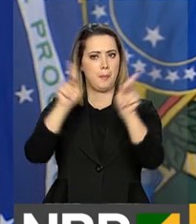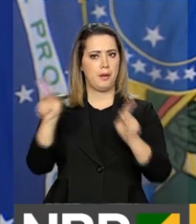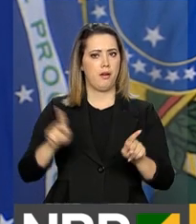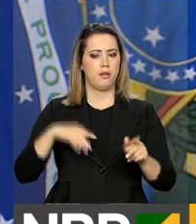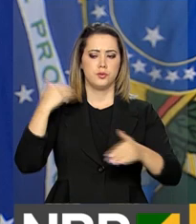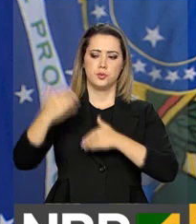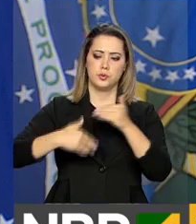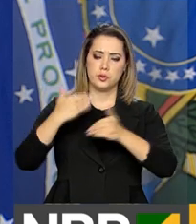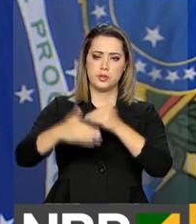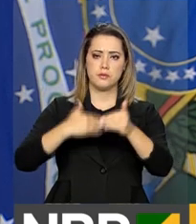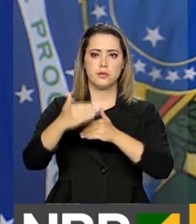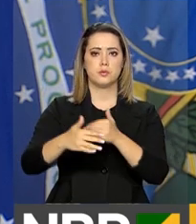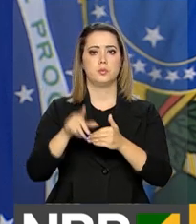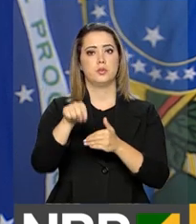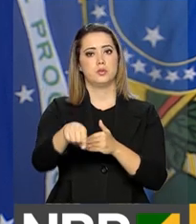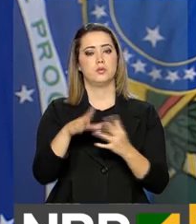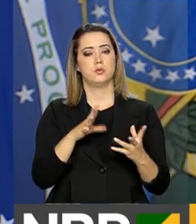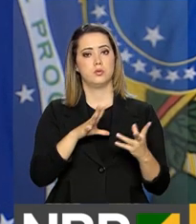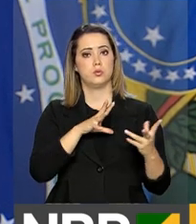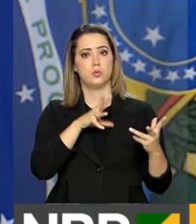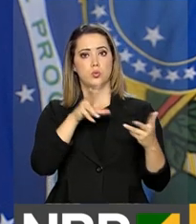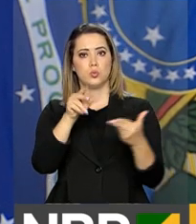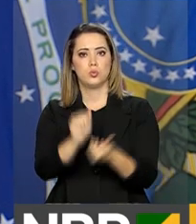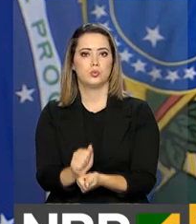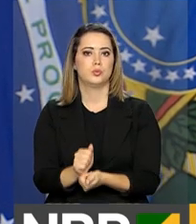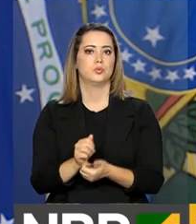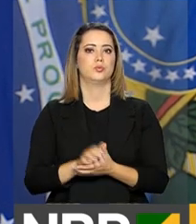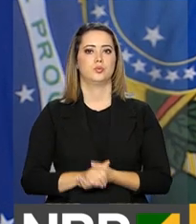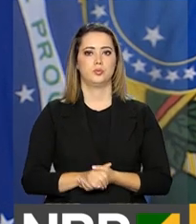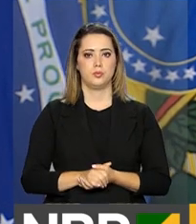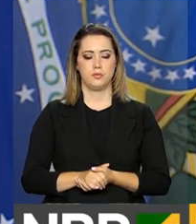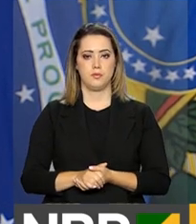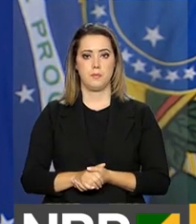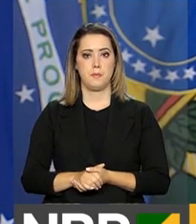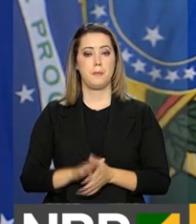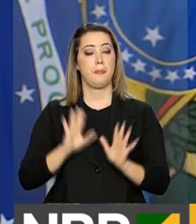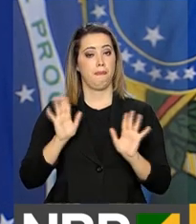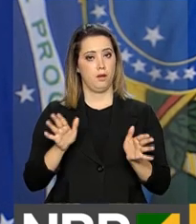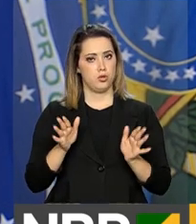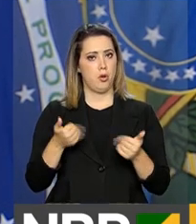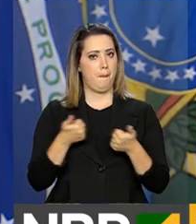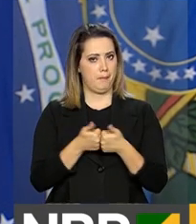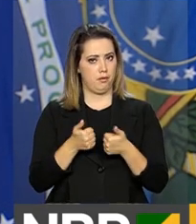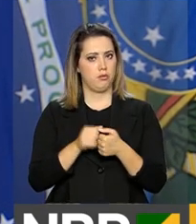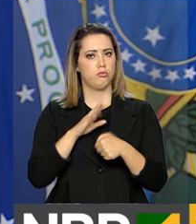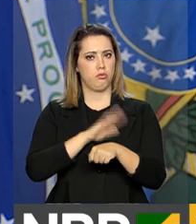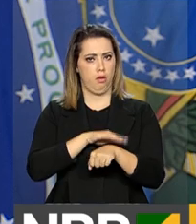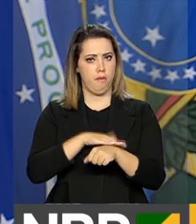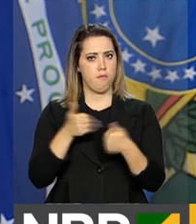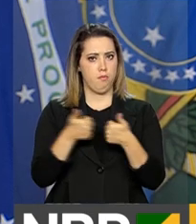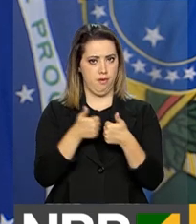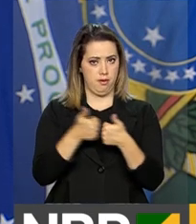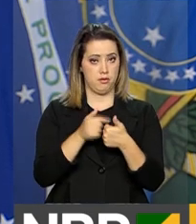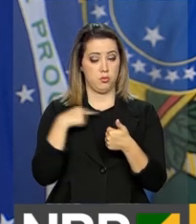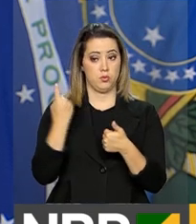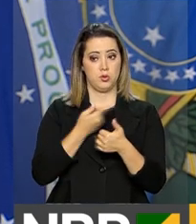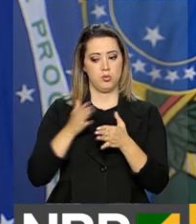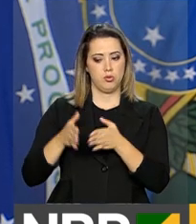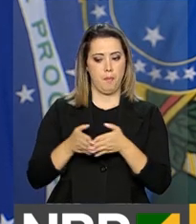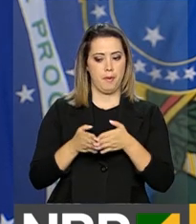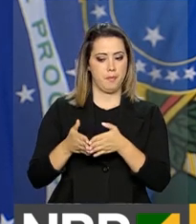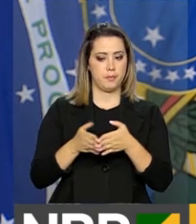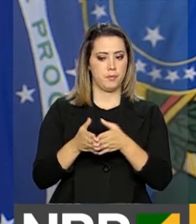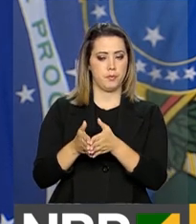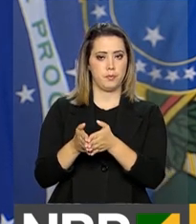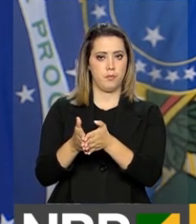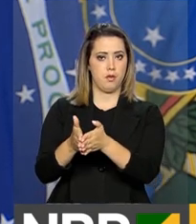o desenvolvimento em escala global. Em breve, nossas tropas